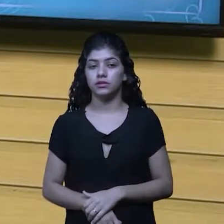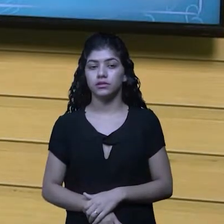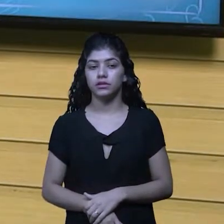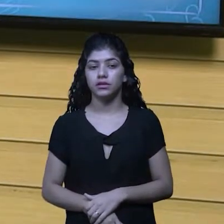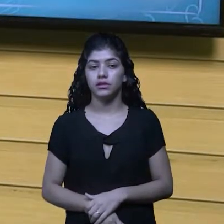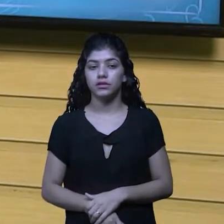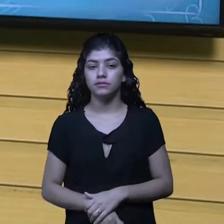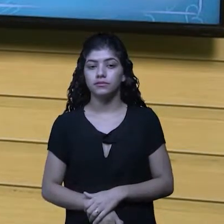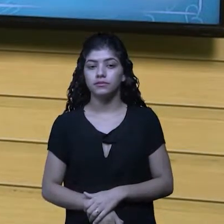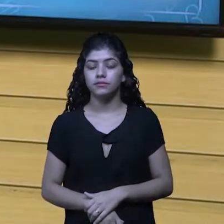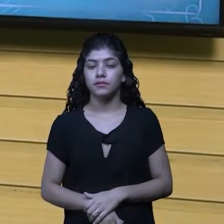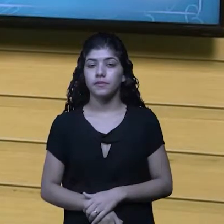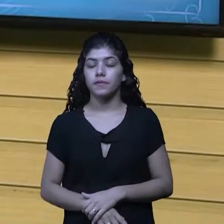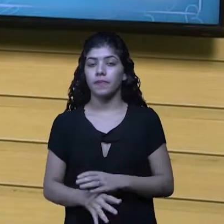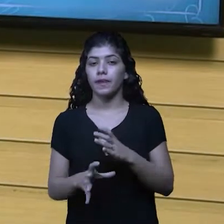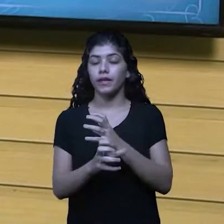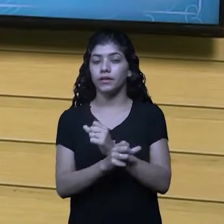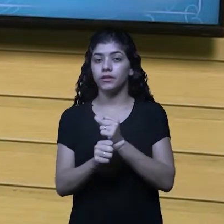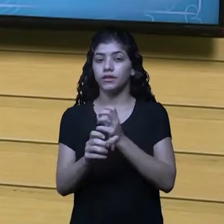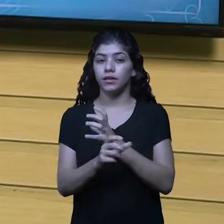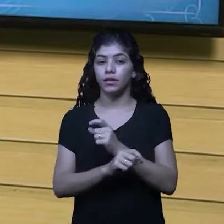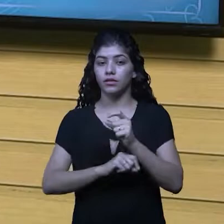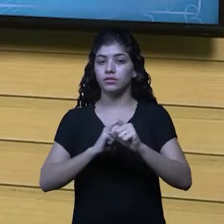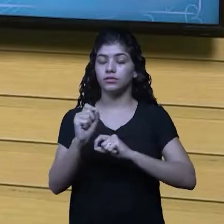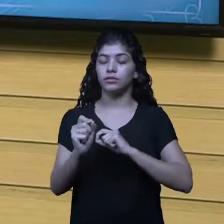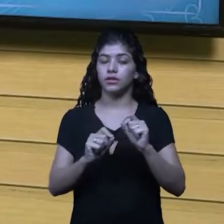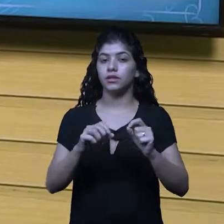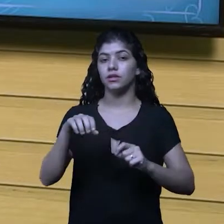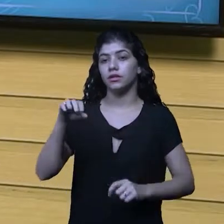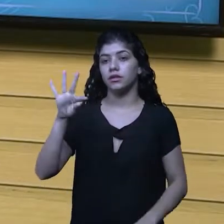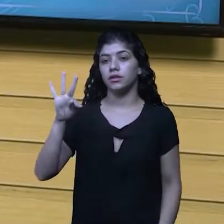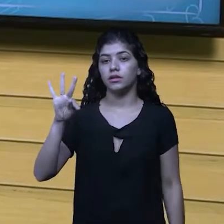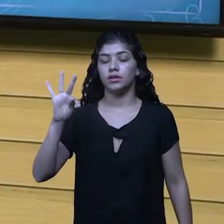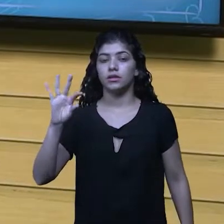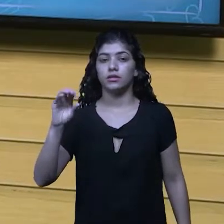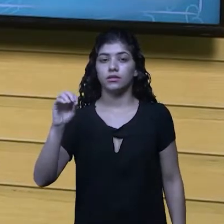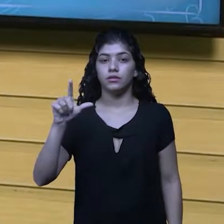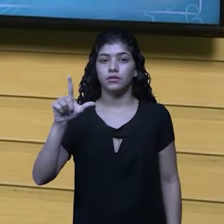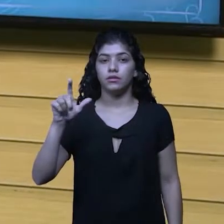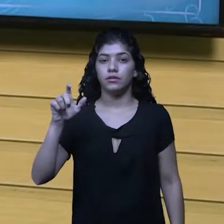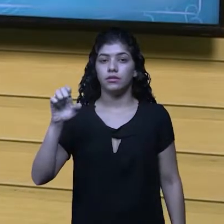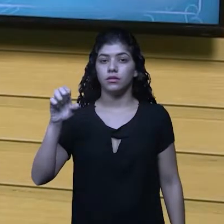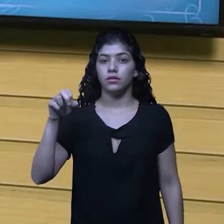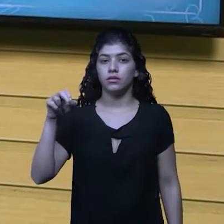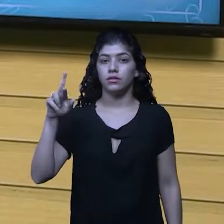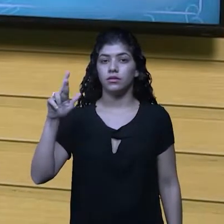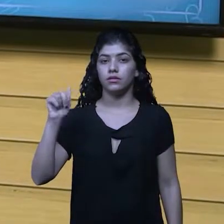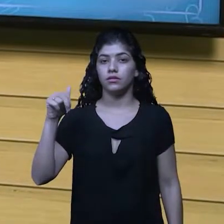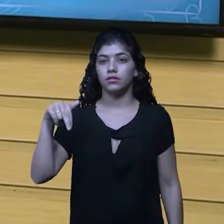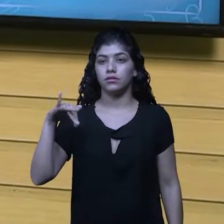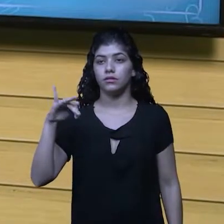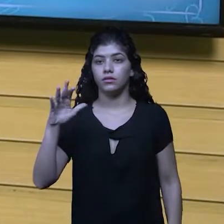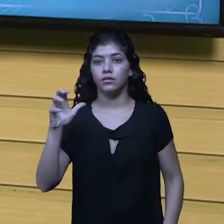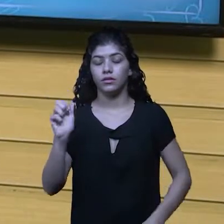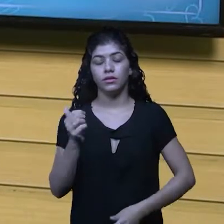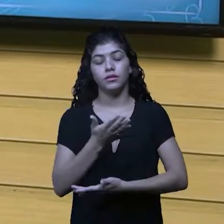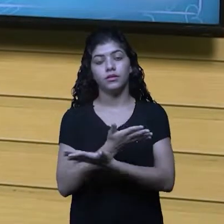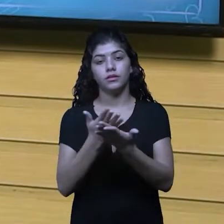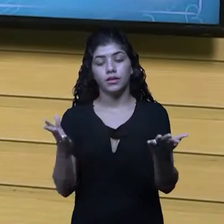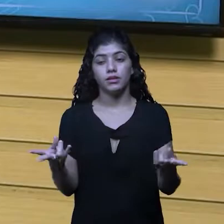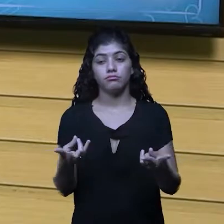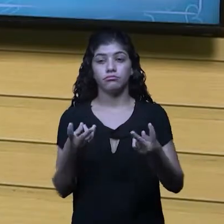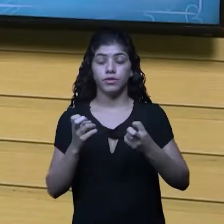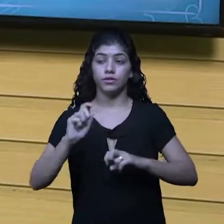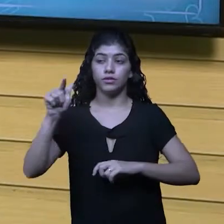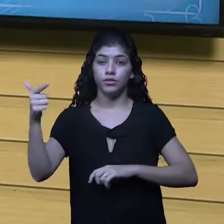de tolerância, de estatística. Então esses cálculos específicos vocês irão ver nas disciplinas